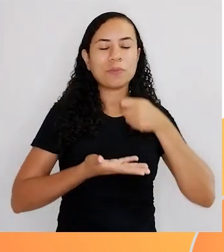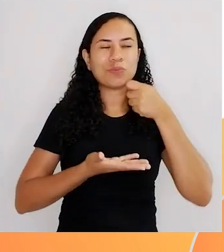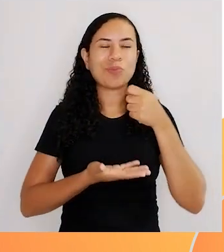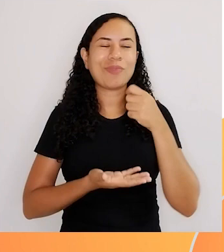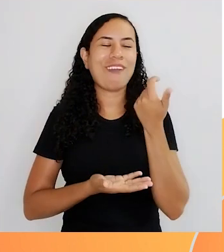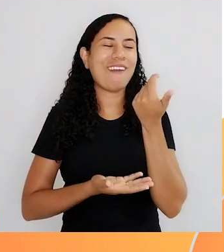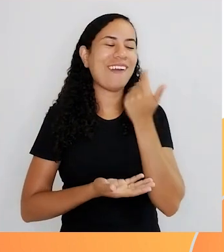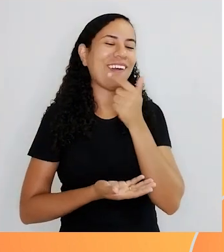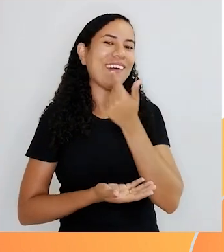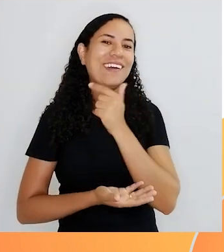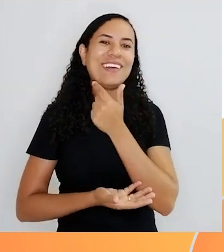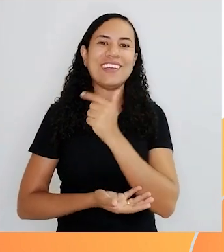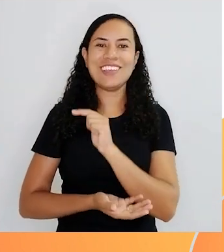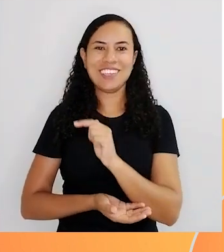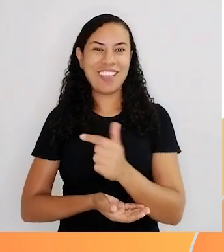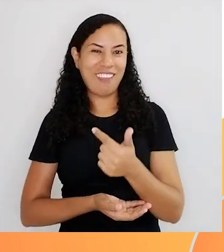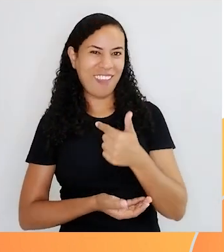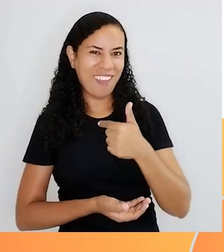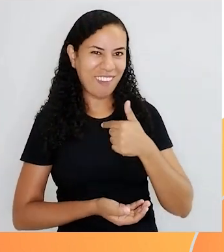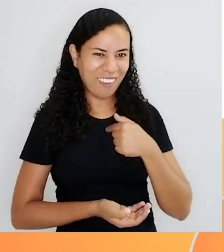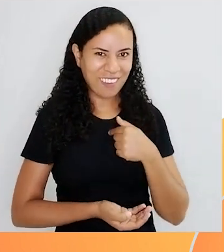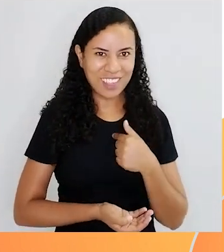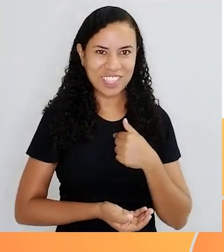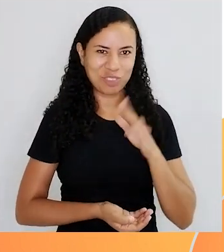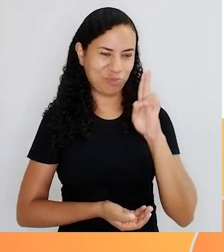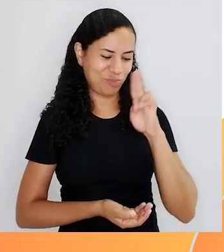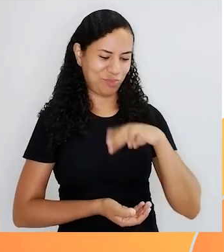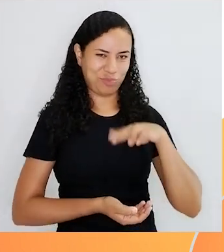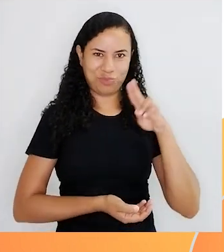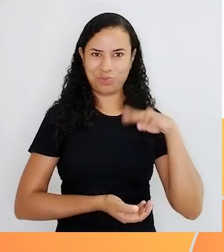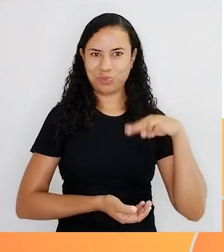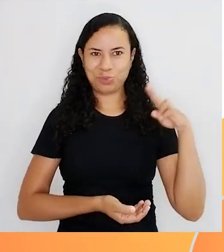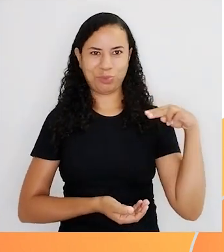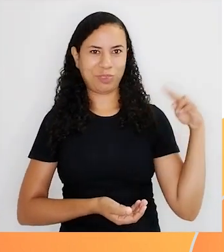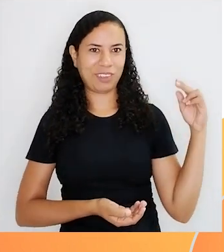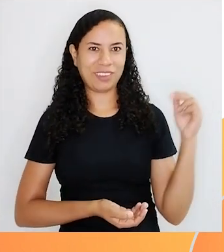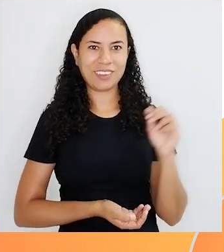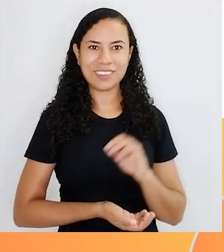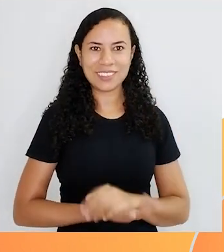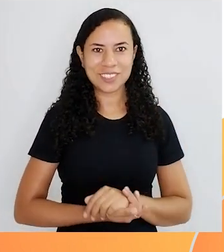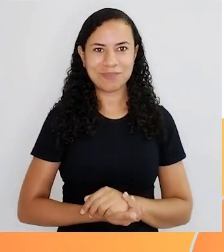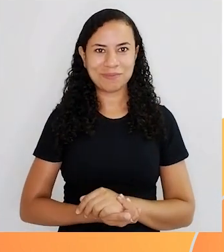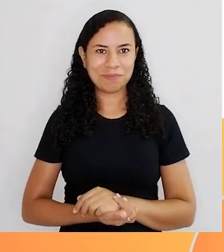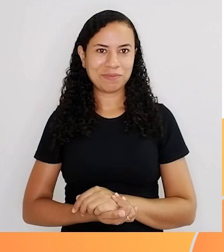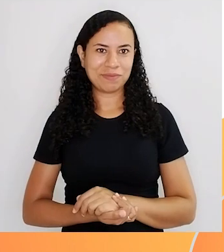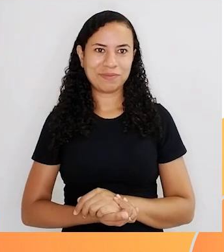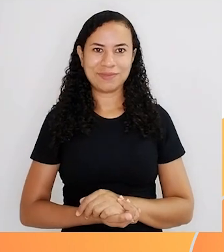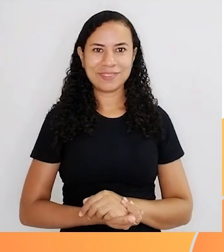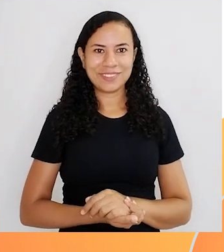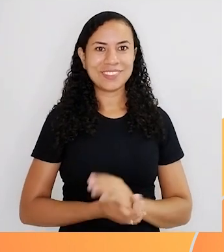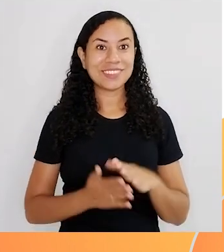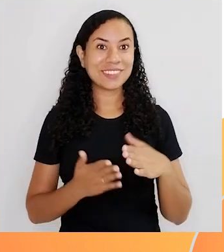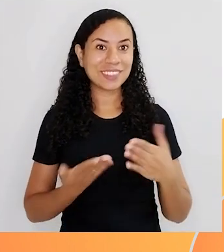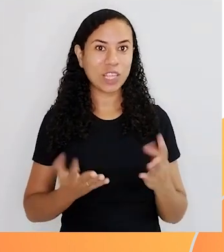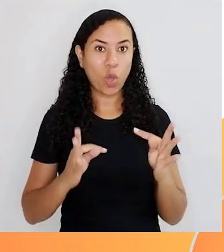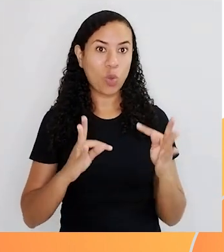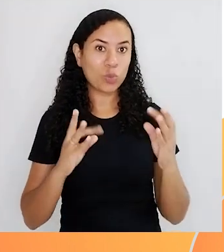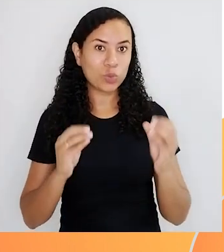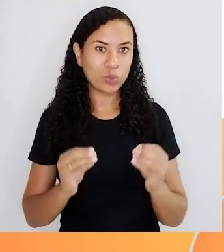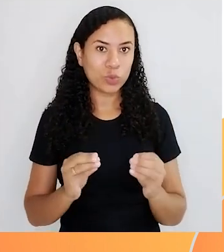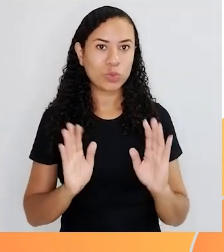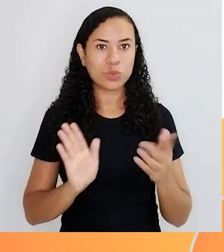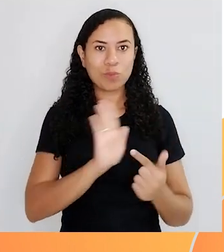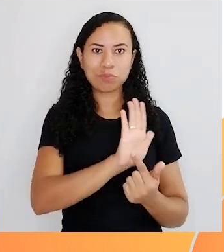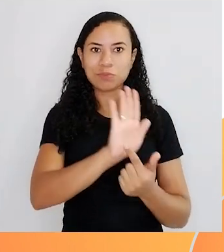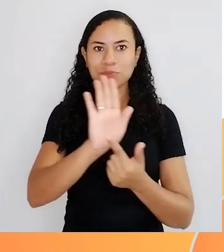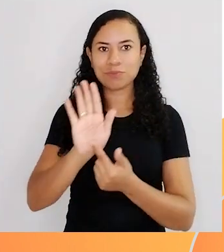mesma: eu, hein? Nem morta. Nada foi dito, tudo foi dito,